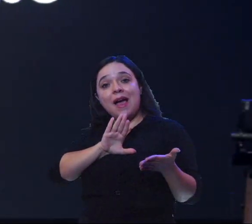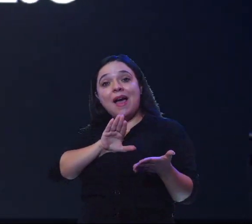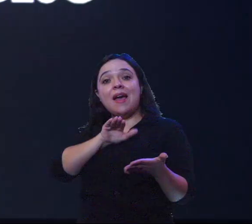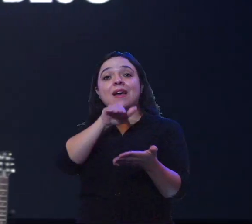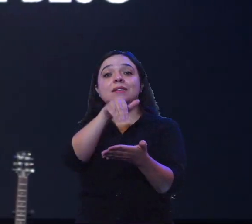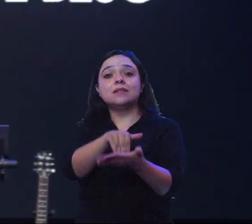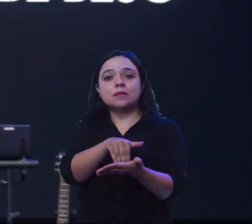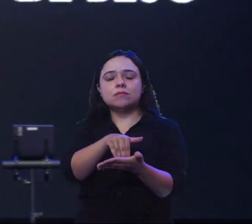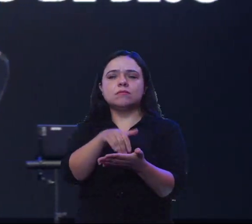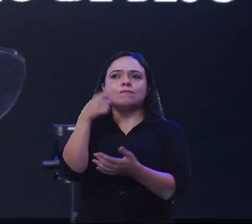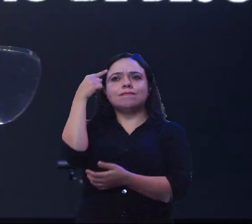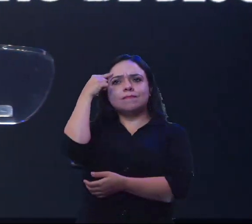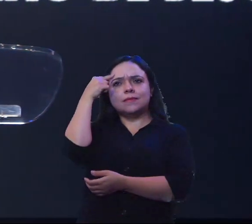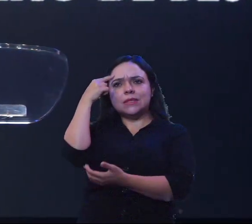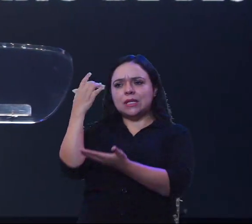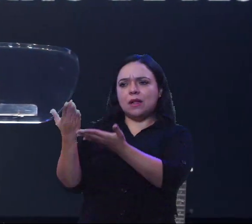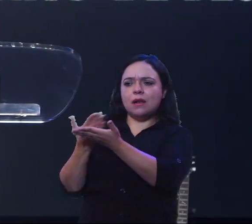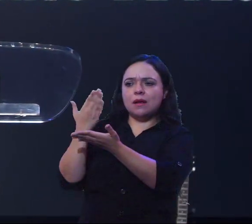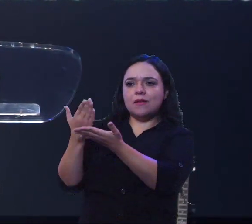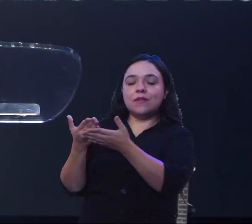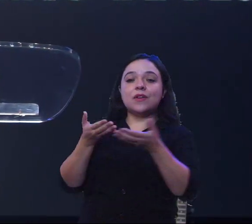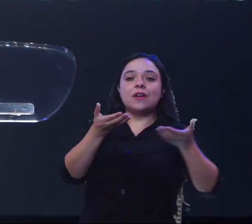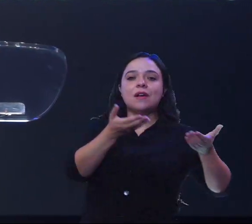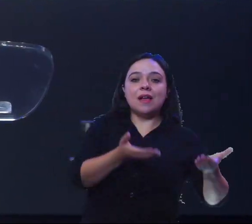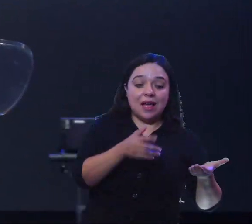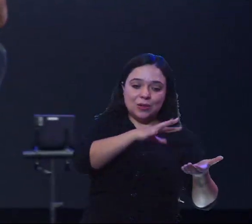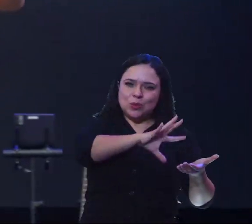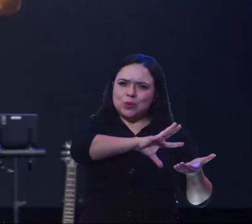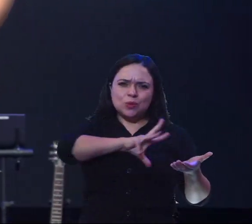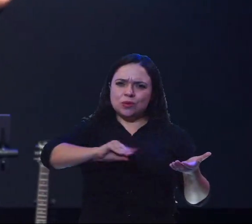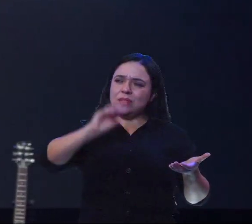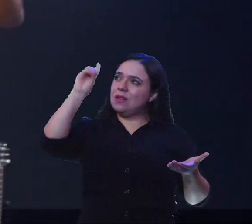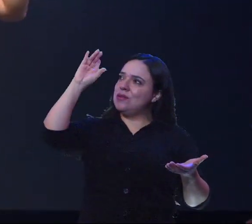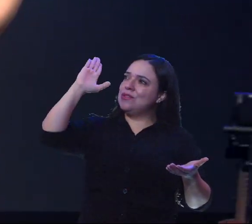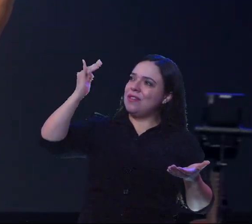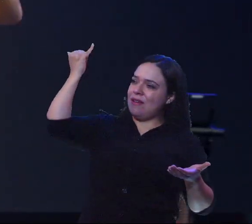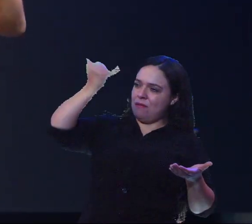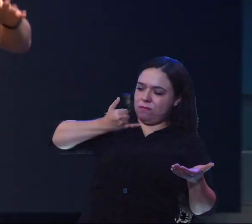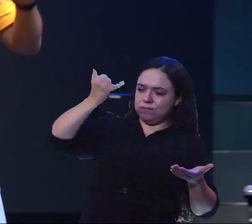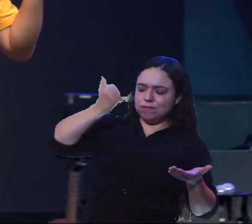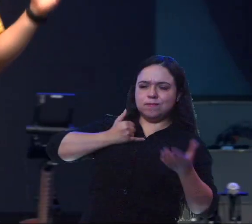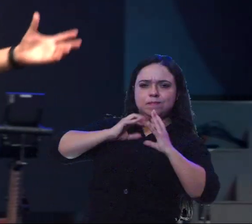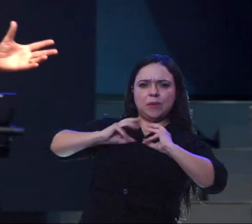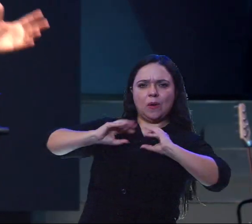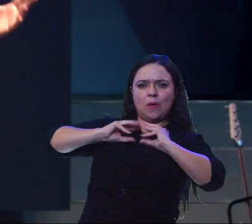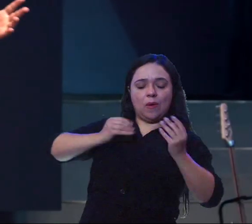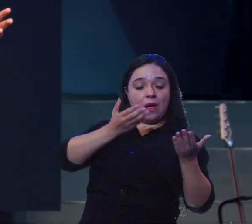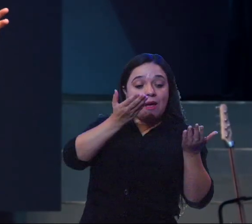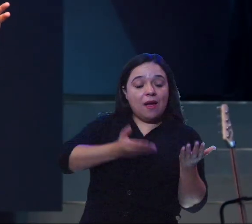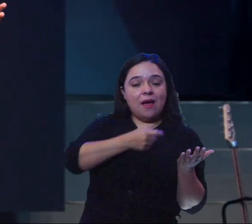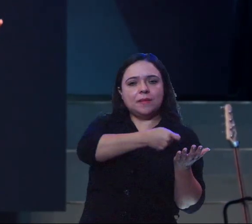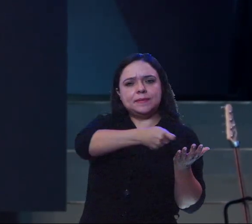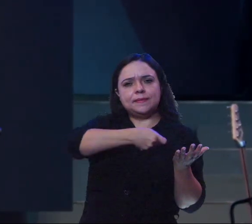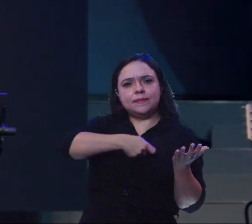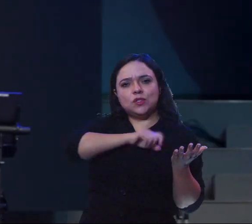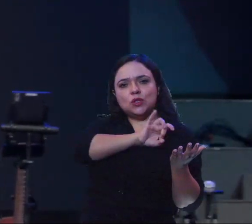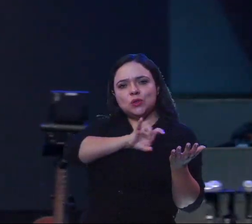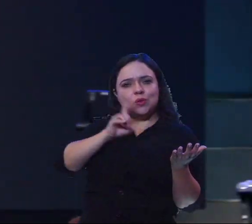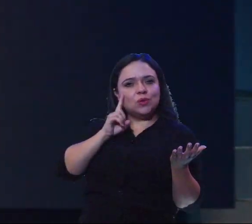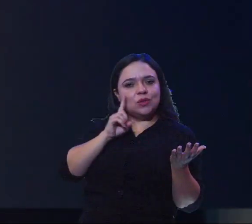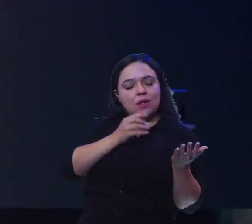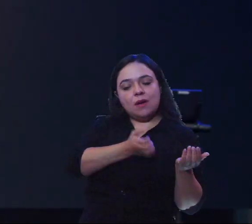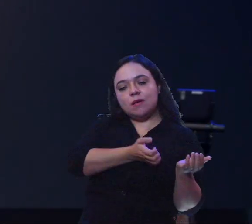sonho de um dia talvez ter um livro se concretiza e ele pega tudo aquilo que Deus já havia revelado, curado, falado e feito através dele e transforma